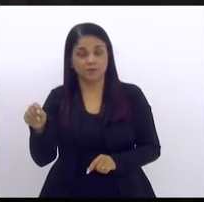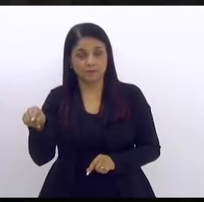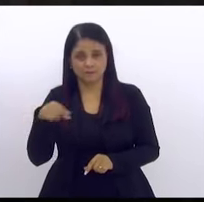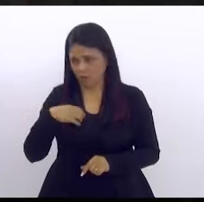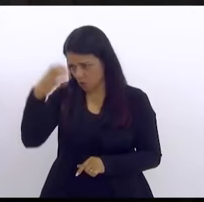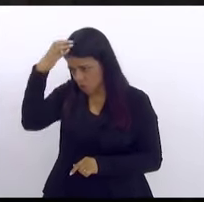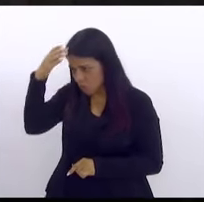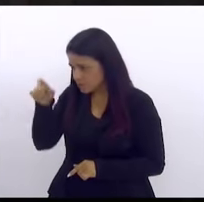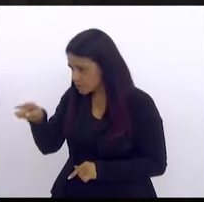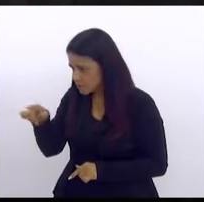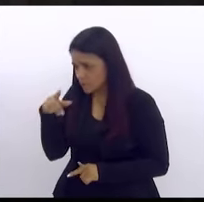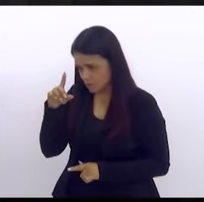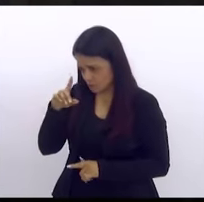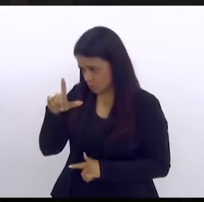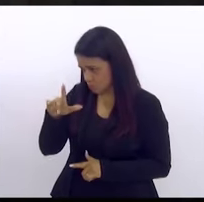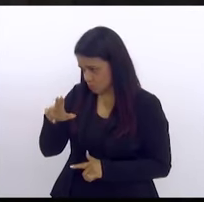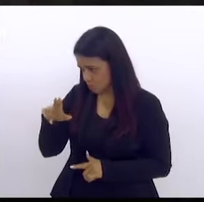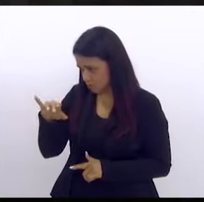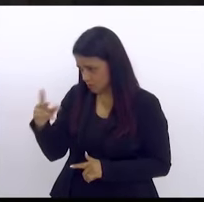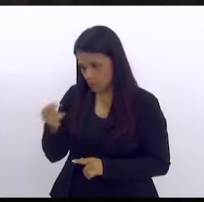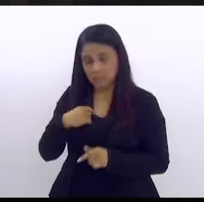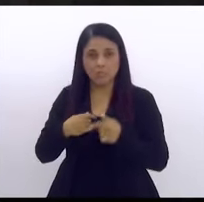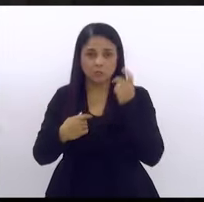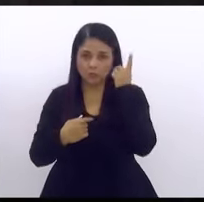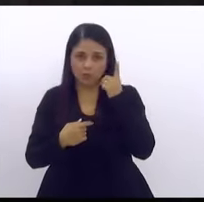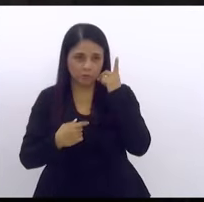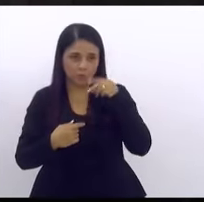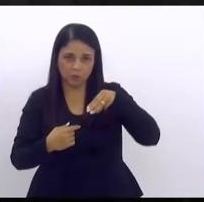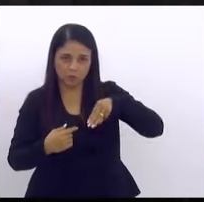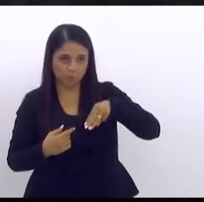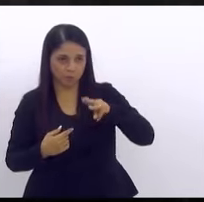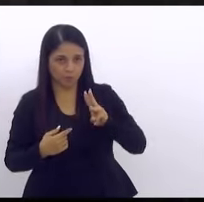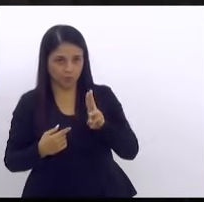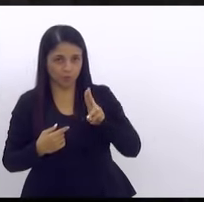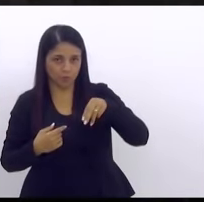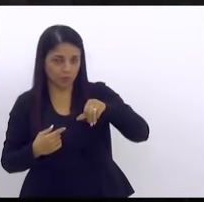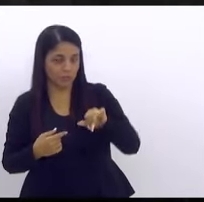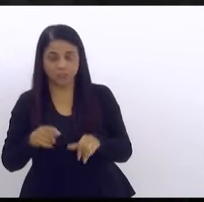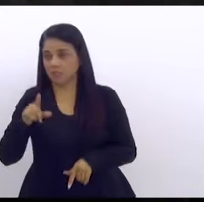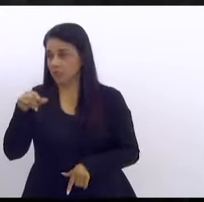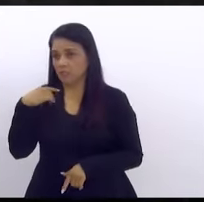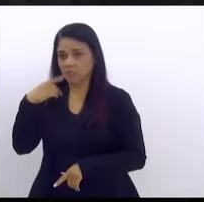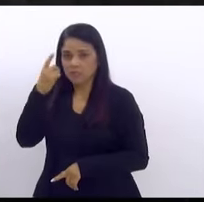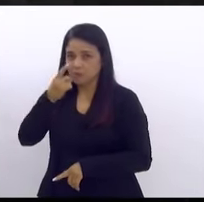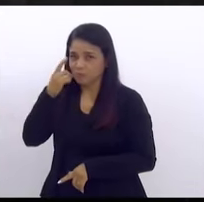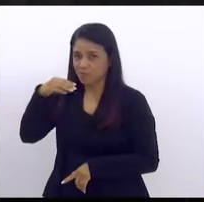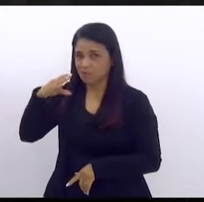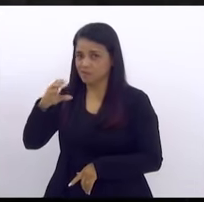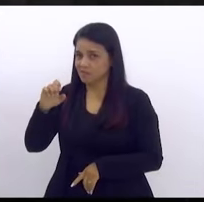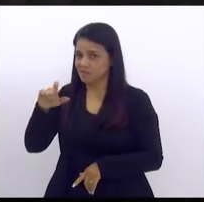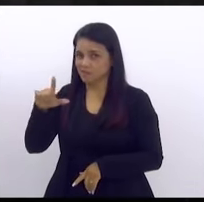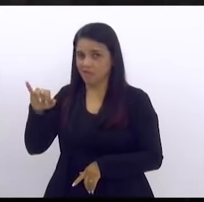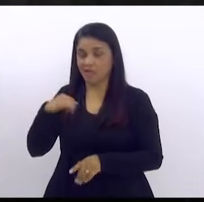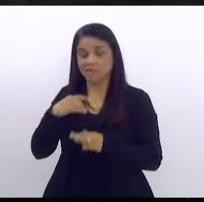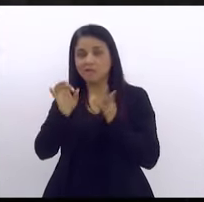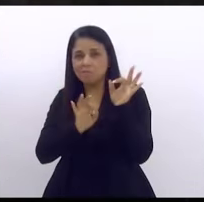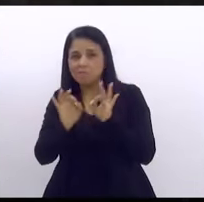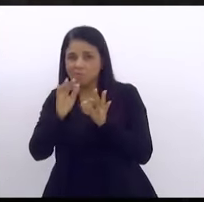sua, nem do deputado Munir, nem da deputada Célia, que estão tramando o